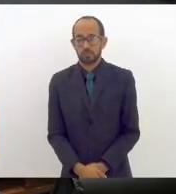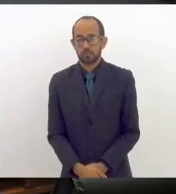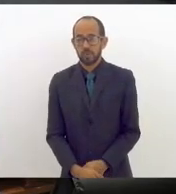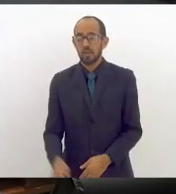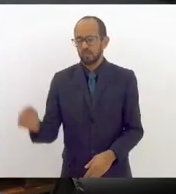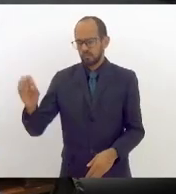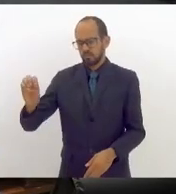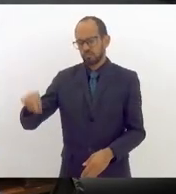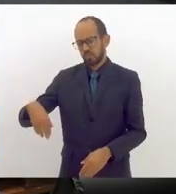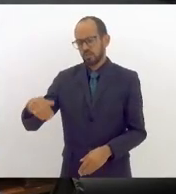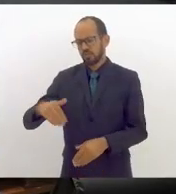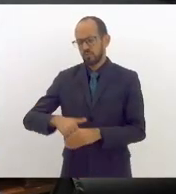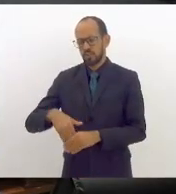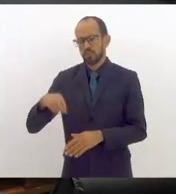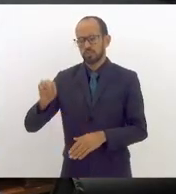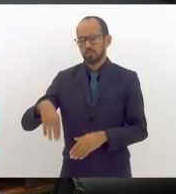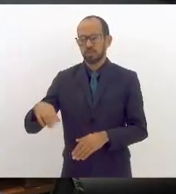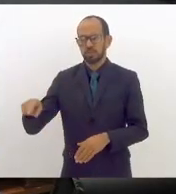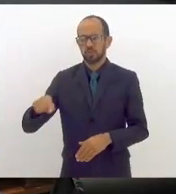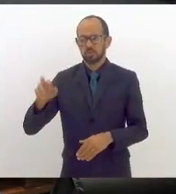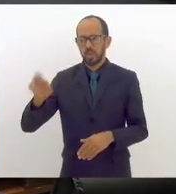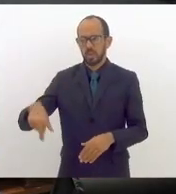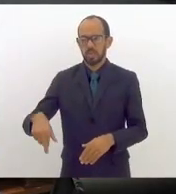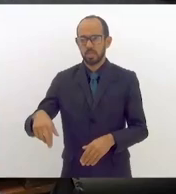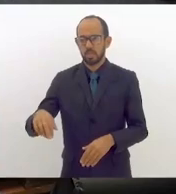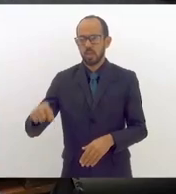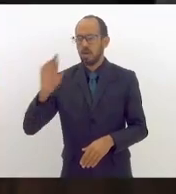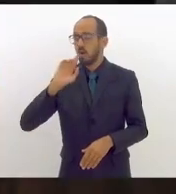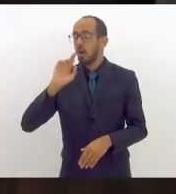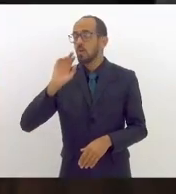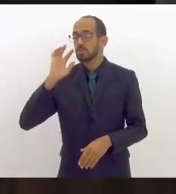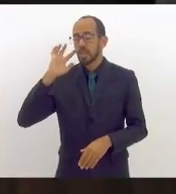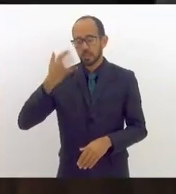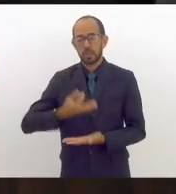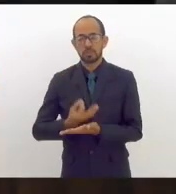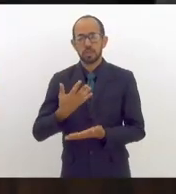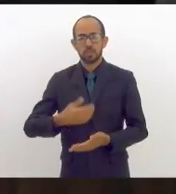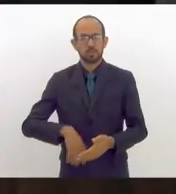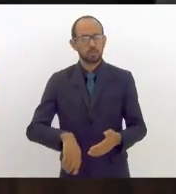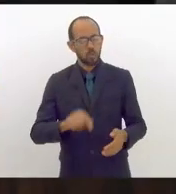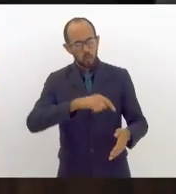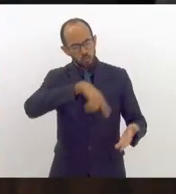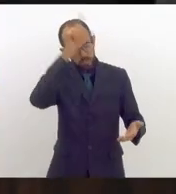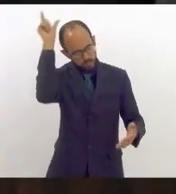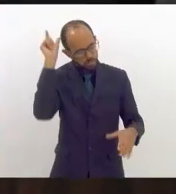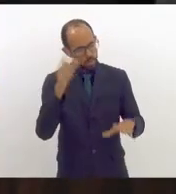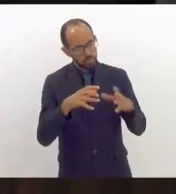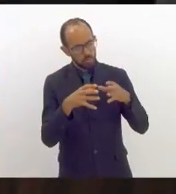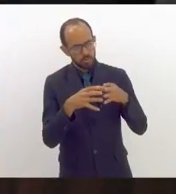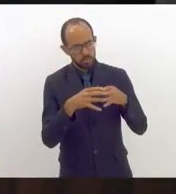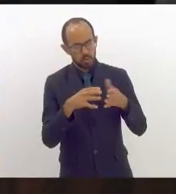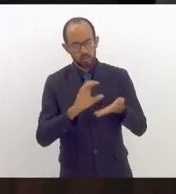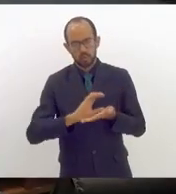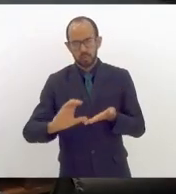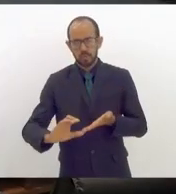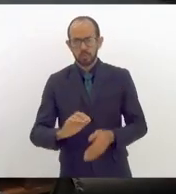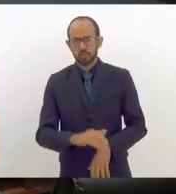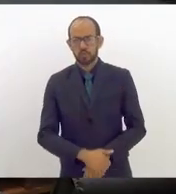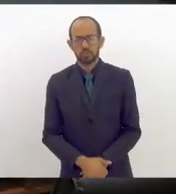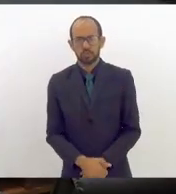favorável Presidente com certeza obrigado Deputado Luiz Paulo pela comissão de orçamento